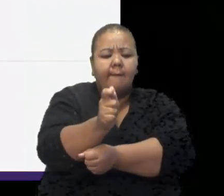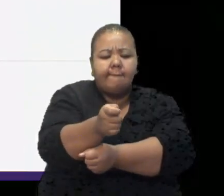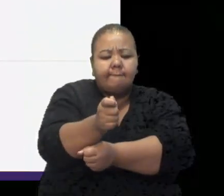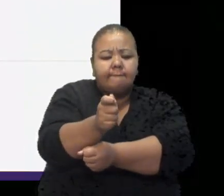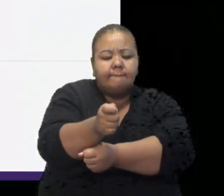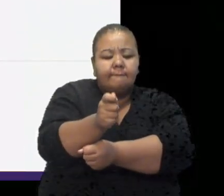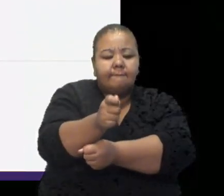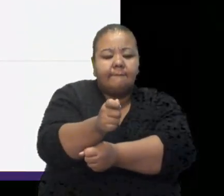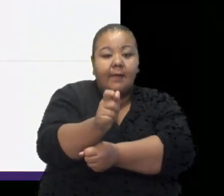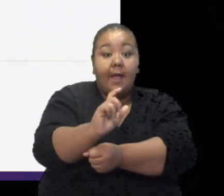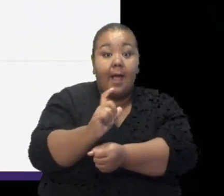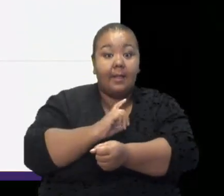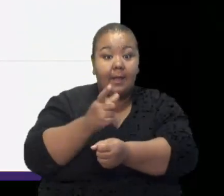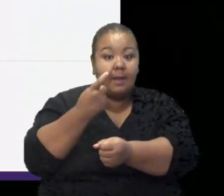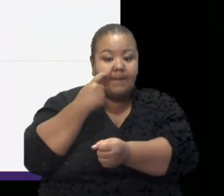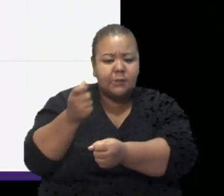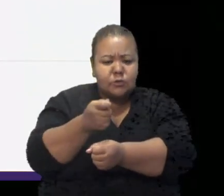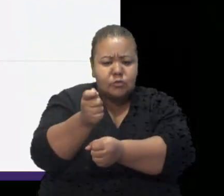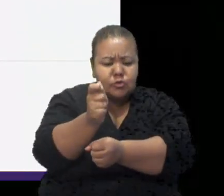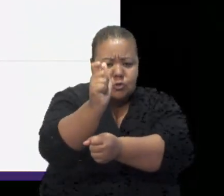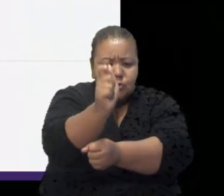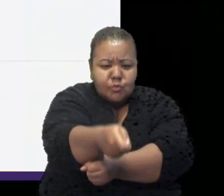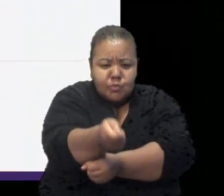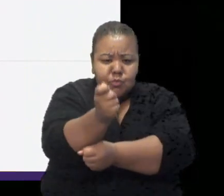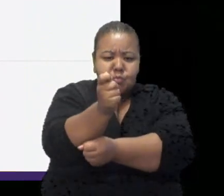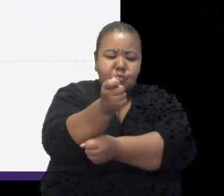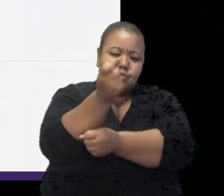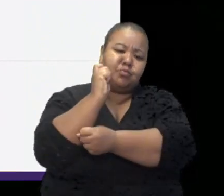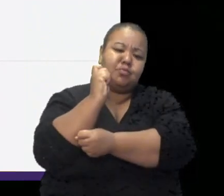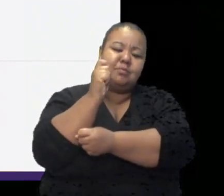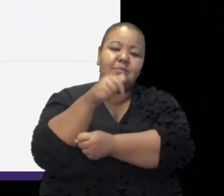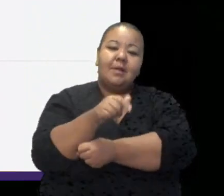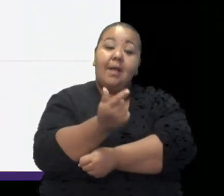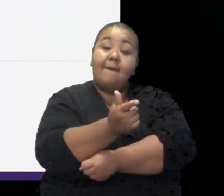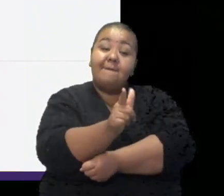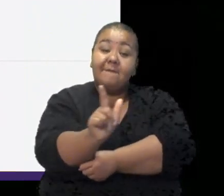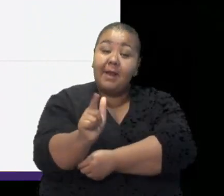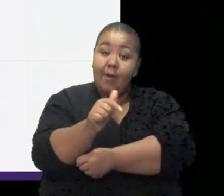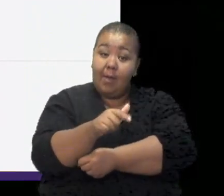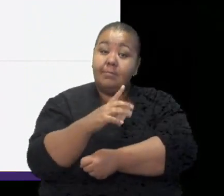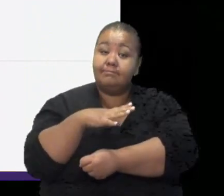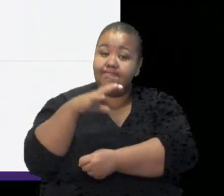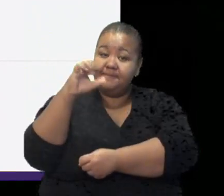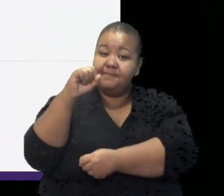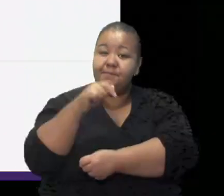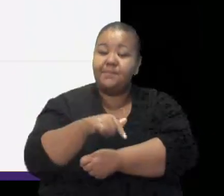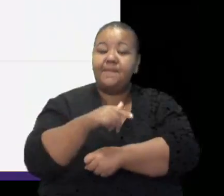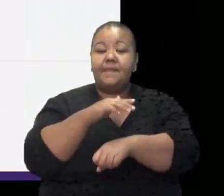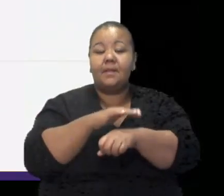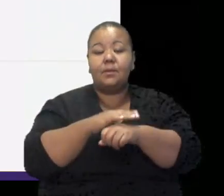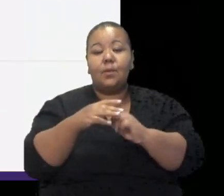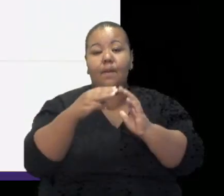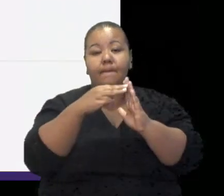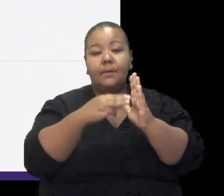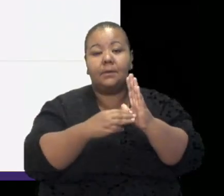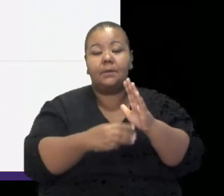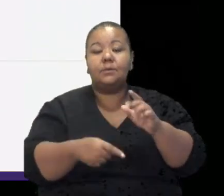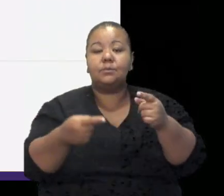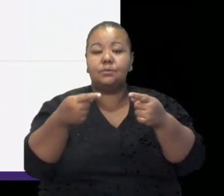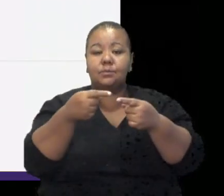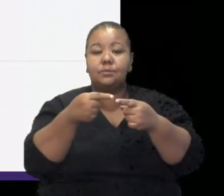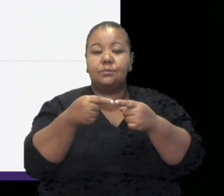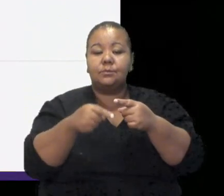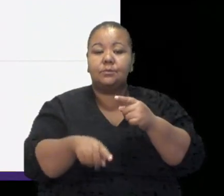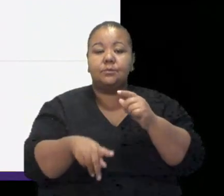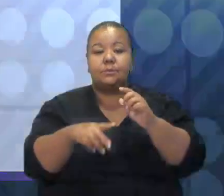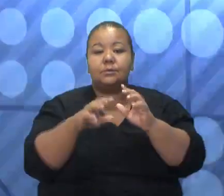que eu recolho o meu peixe dentro do processo final. Então, olha, desde o modelo adequado